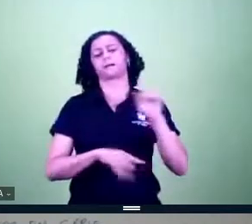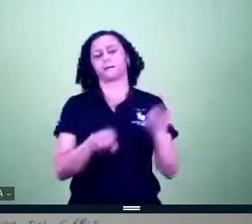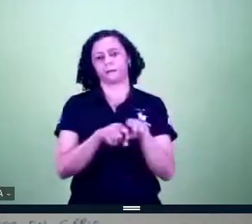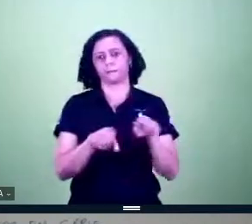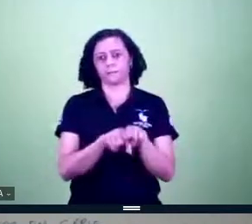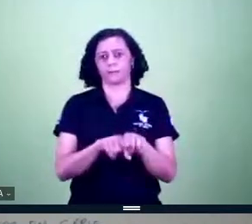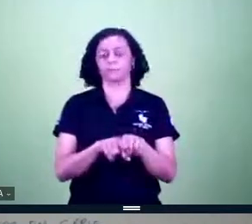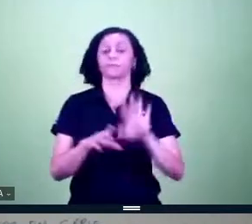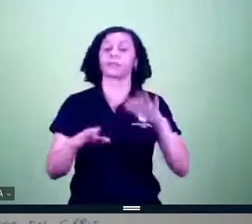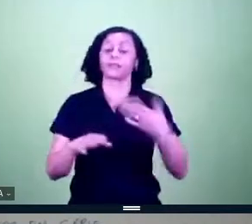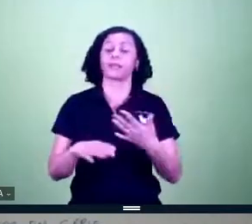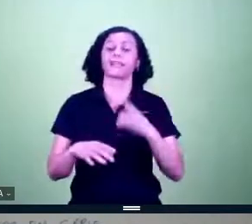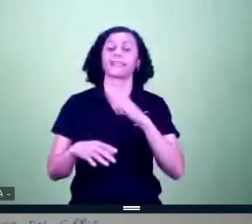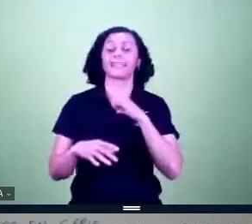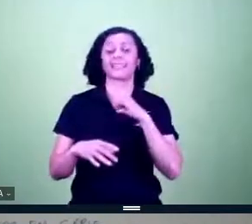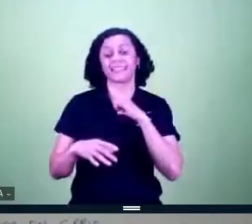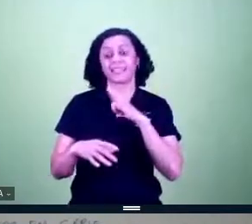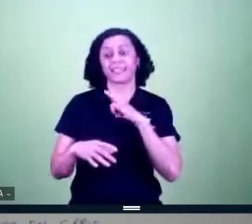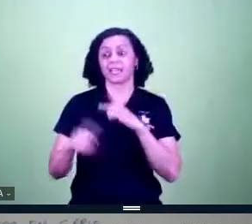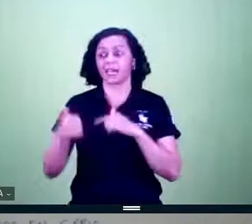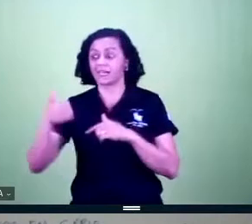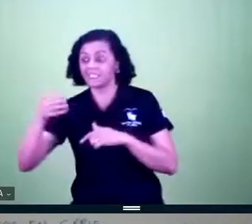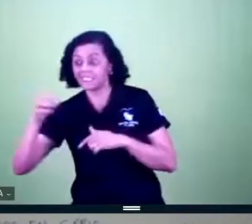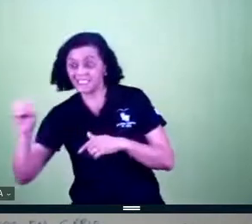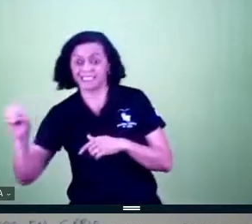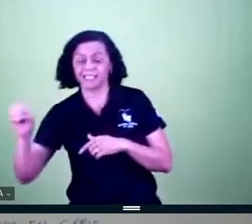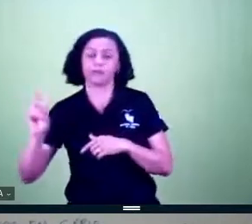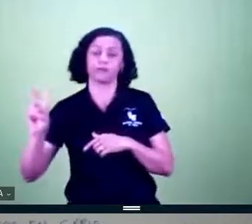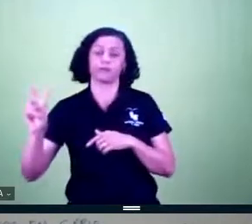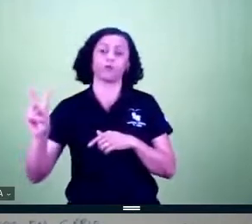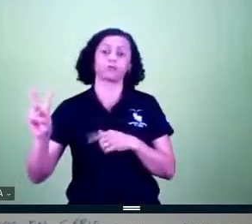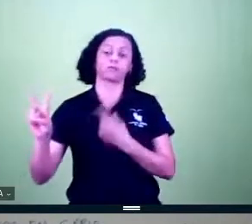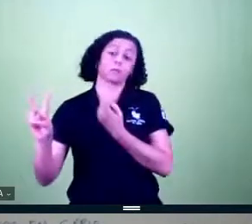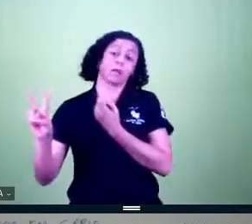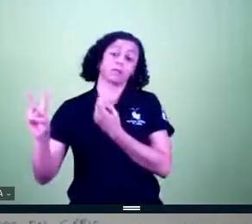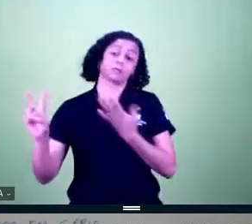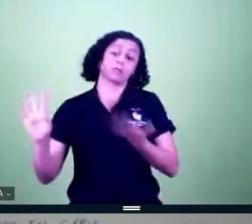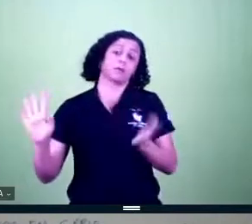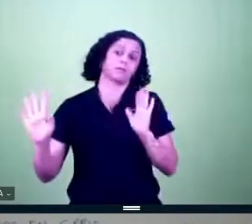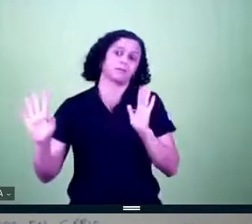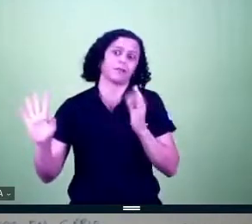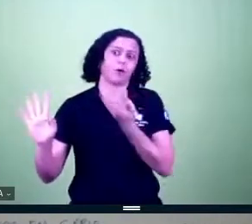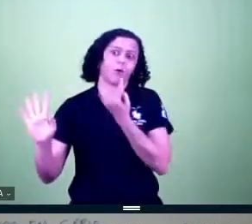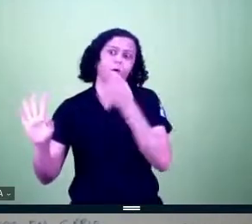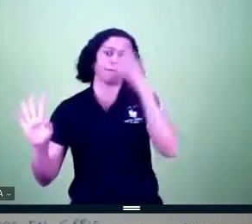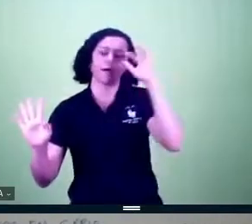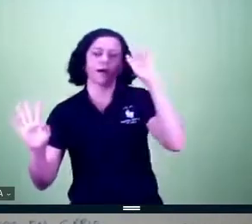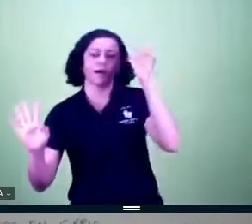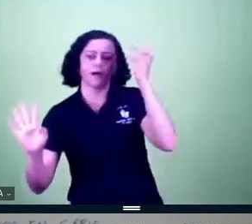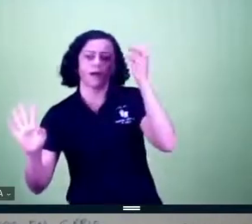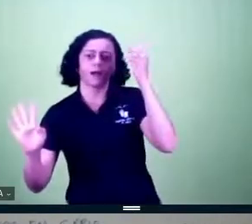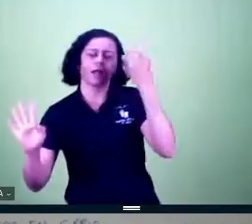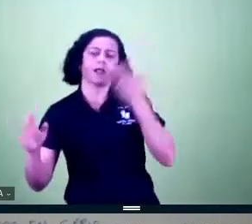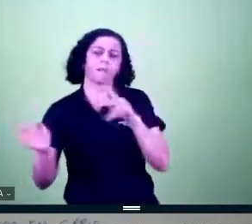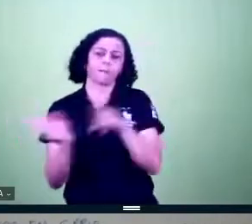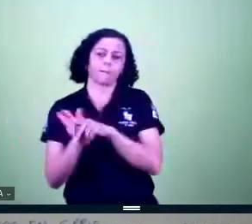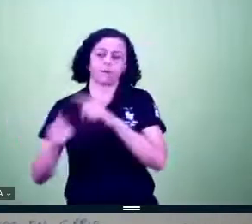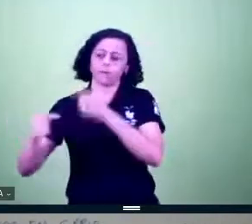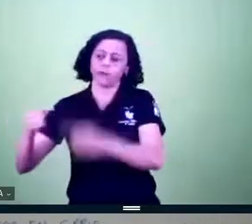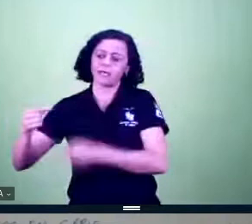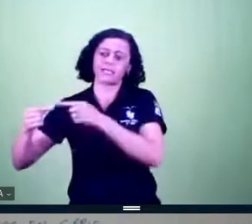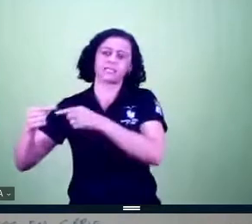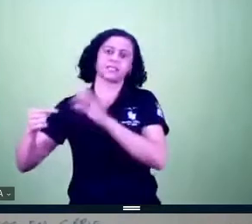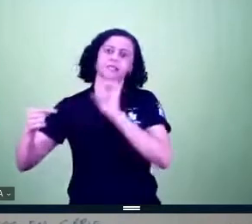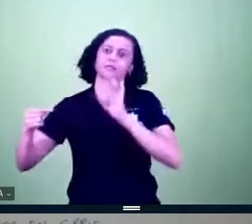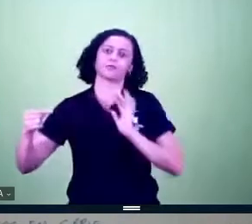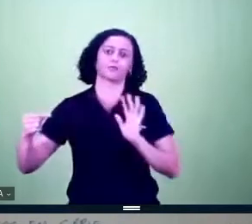tenho uma resistência muito alta, ela pegou 100 volts, pegou tudo. Claro, ela está sozinha, ela não tem com quem dividir. Se for uma resistência, uma fonte